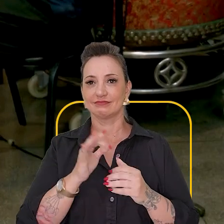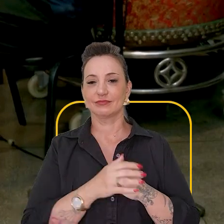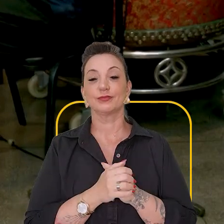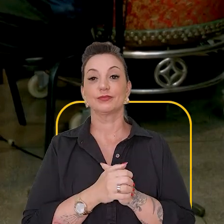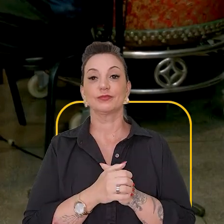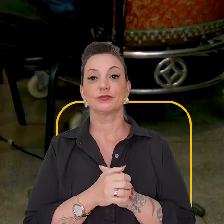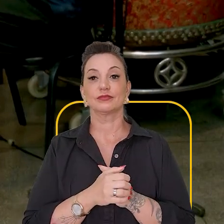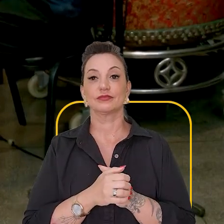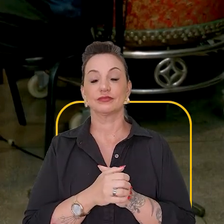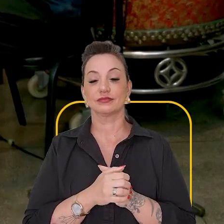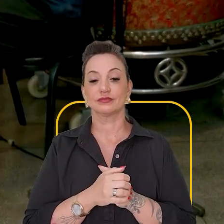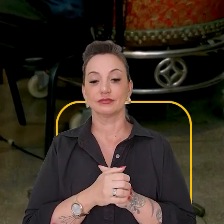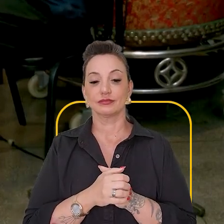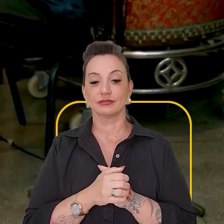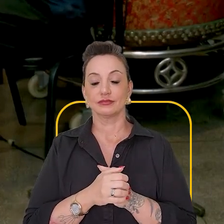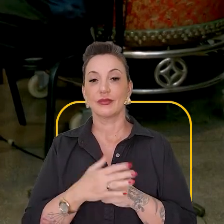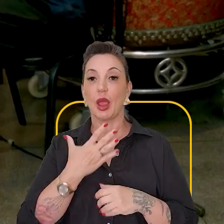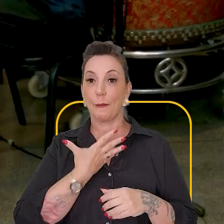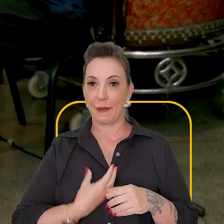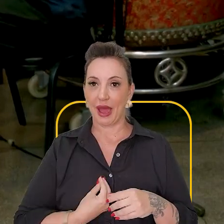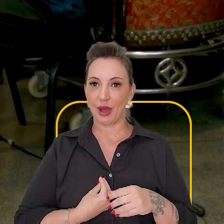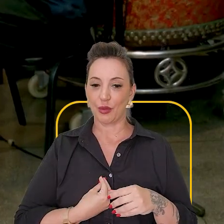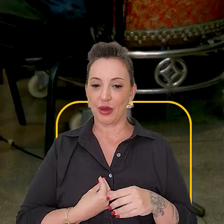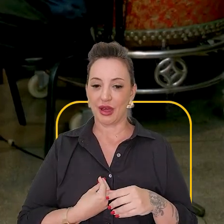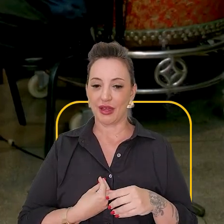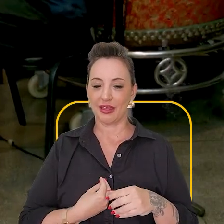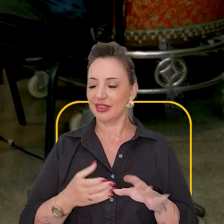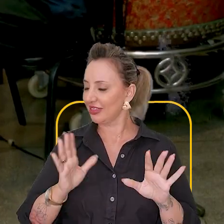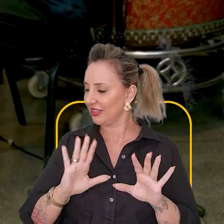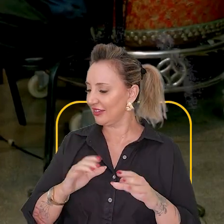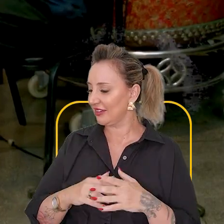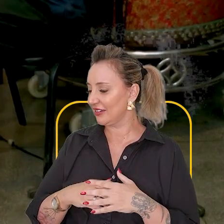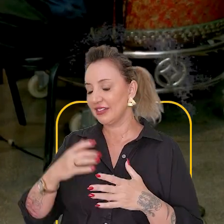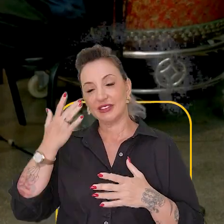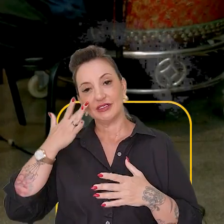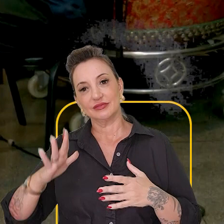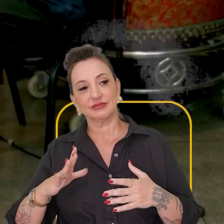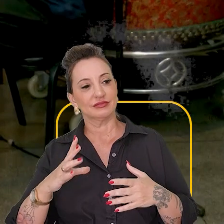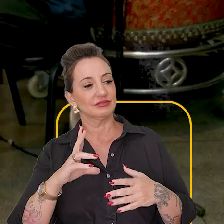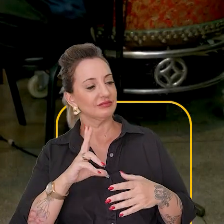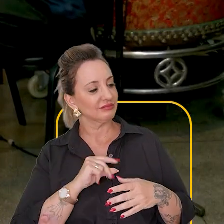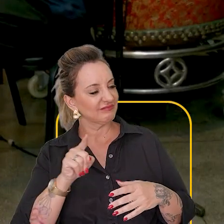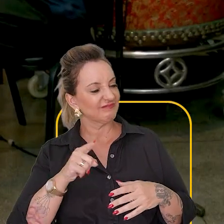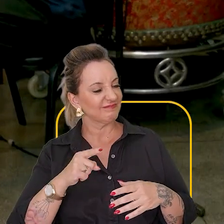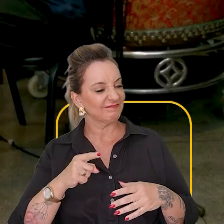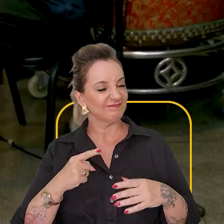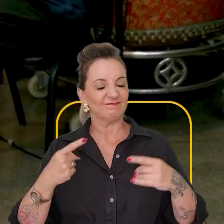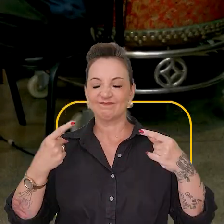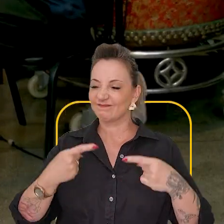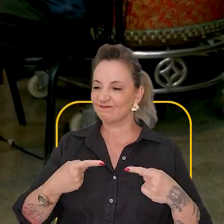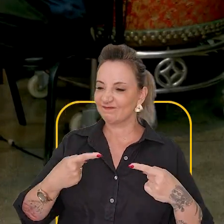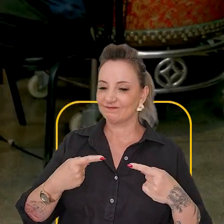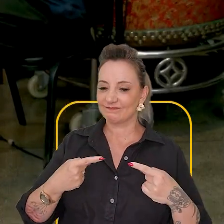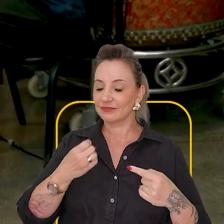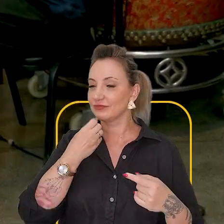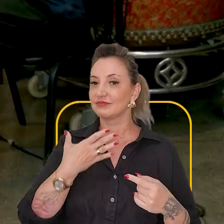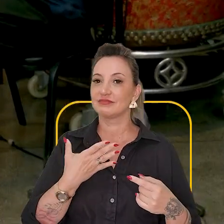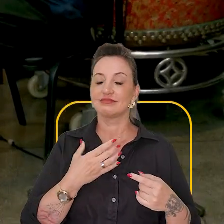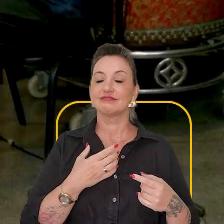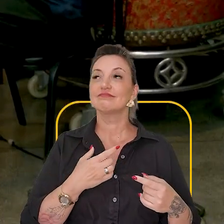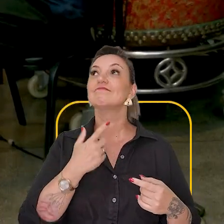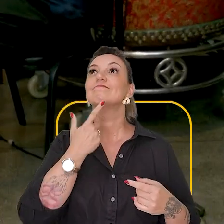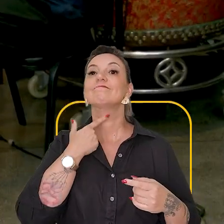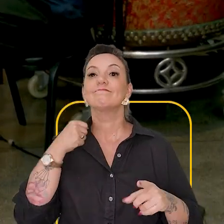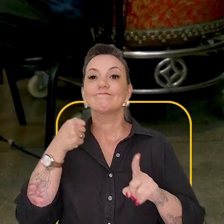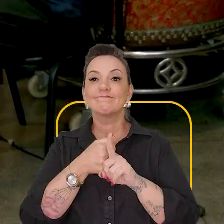né e ficou mágoas de alguém assim que não digo mágoa né mas tipo sei lá puxa aquela luta ali não fui bem eu